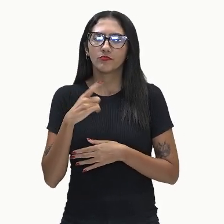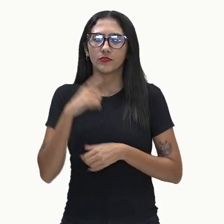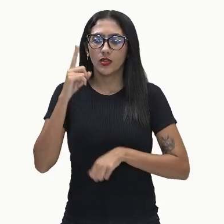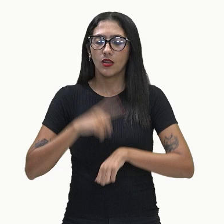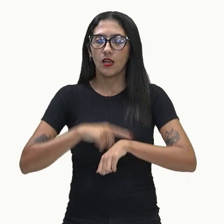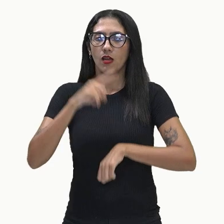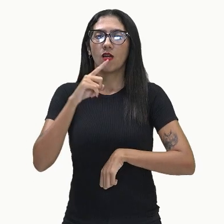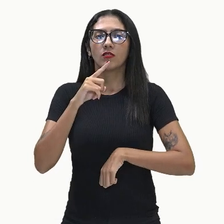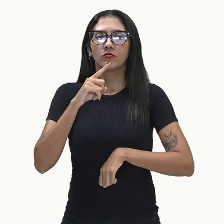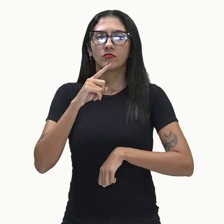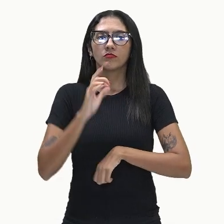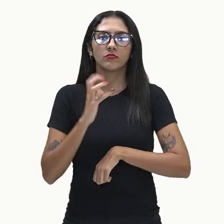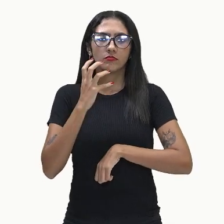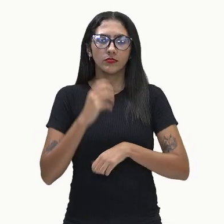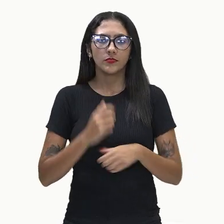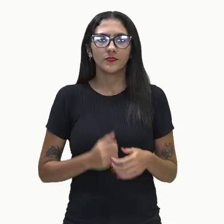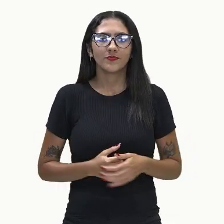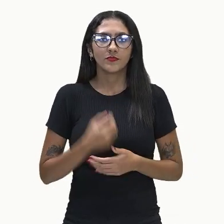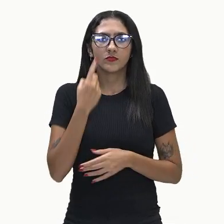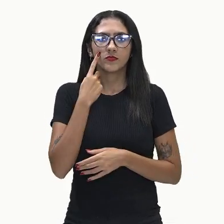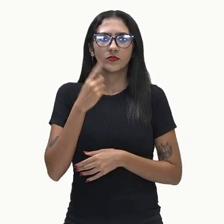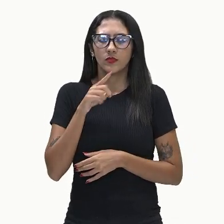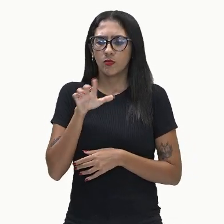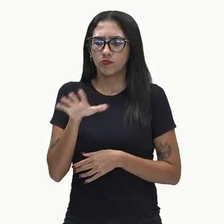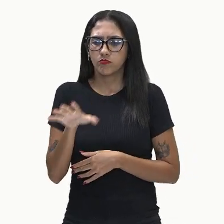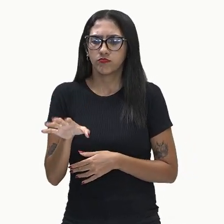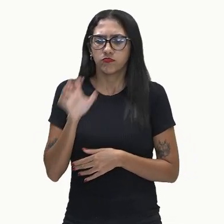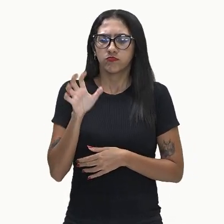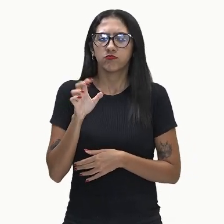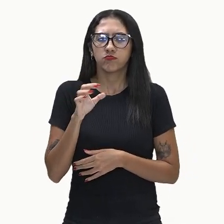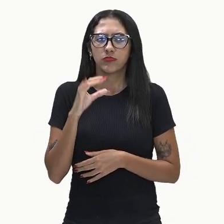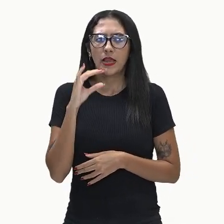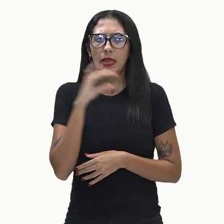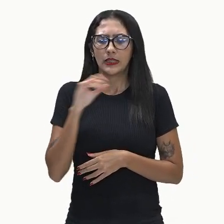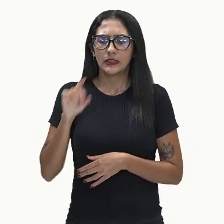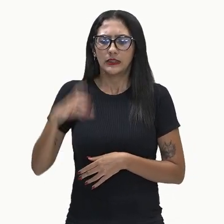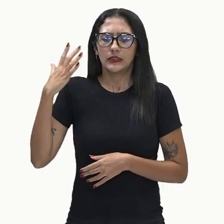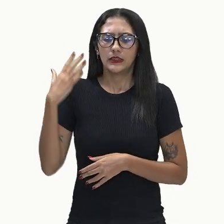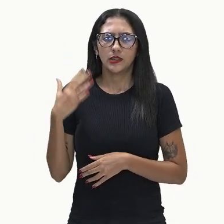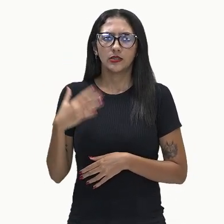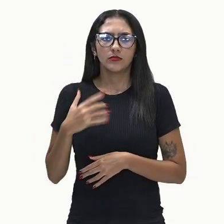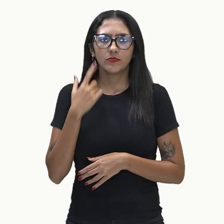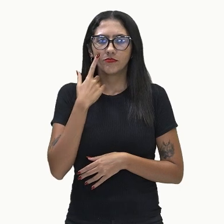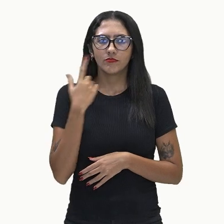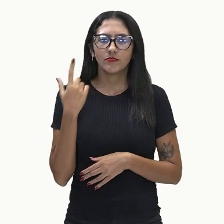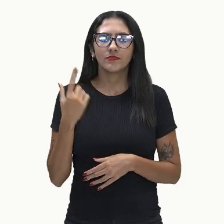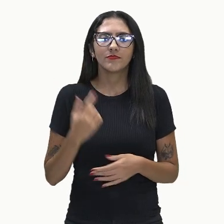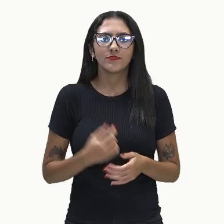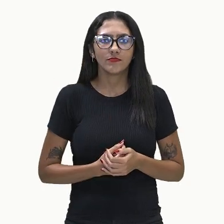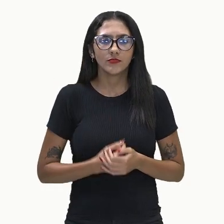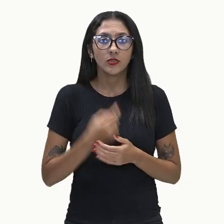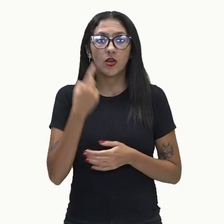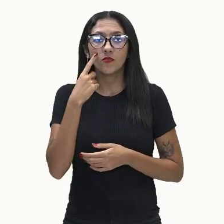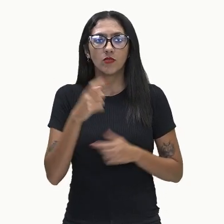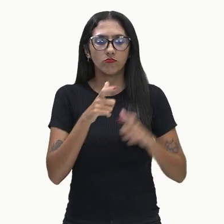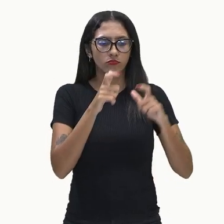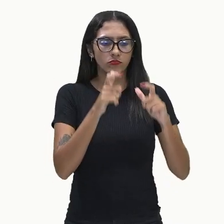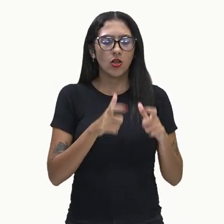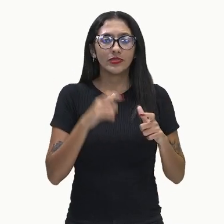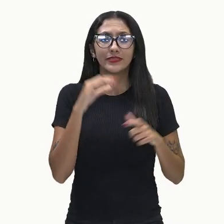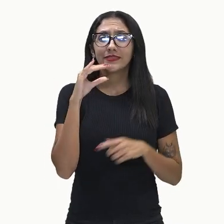automaticamente, por exemplo, o dedo de uma panela quente. Então, aqui está o objeto